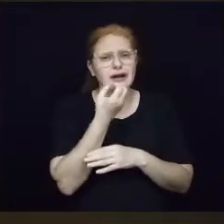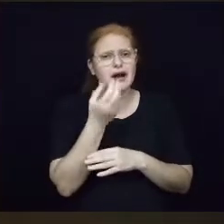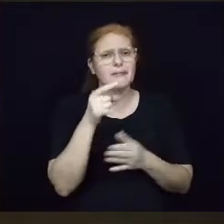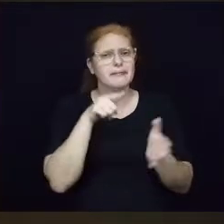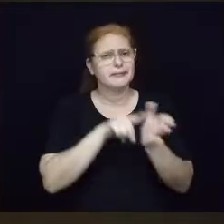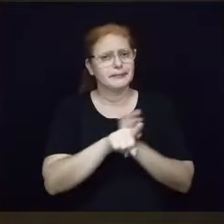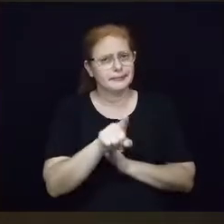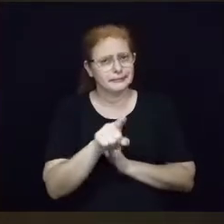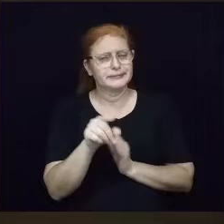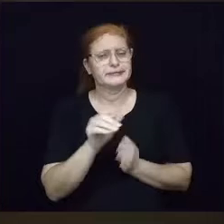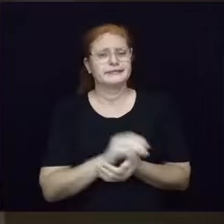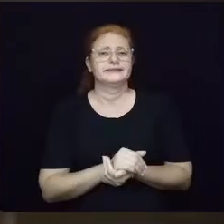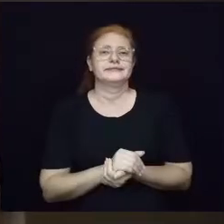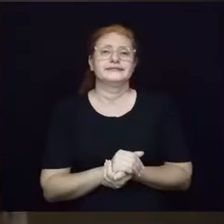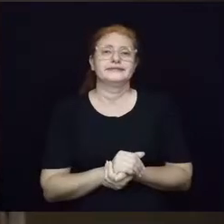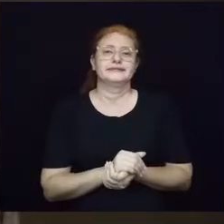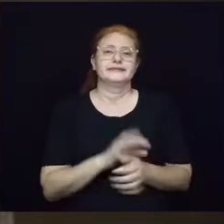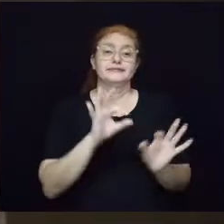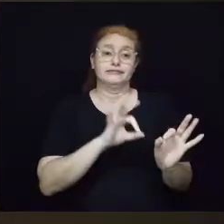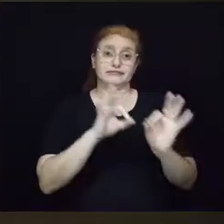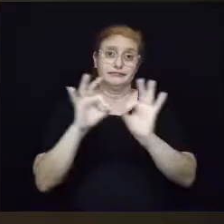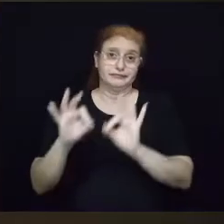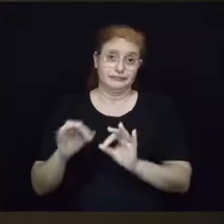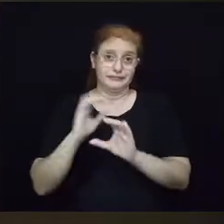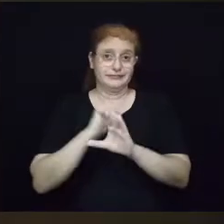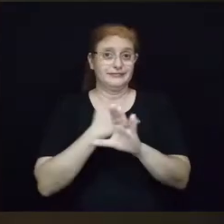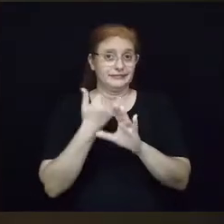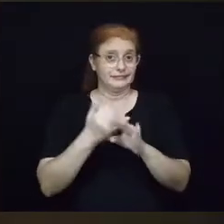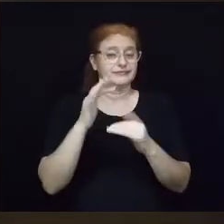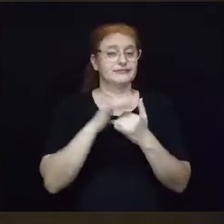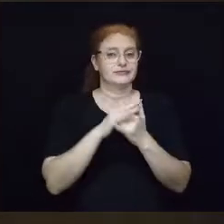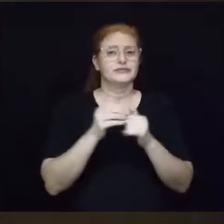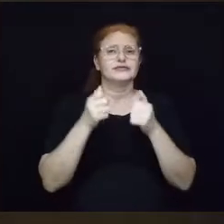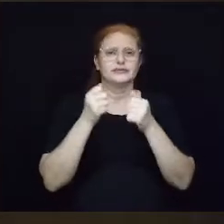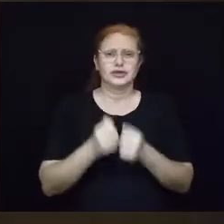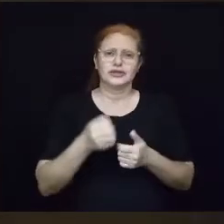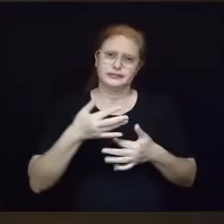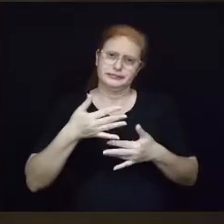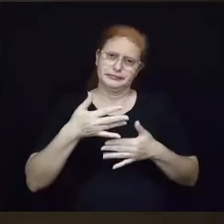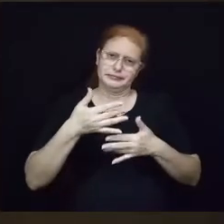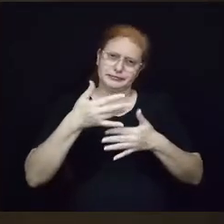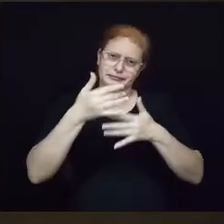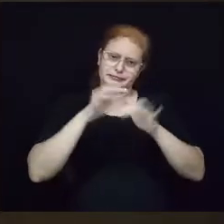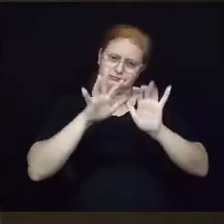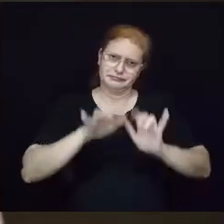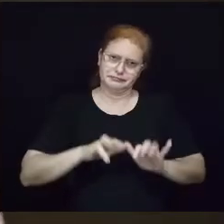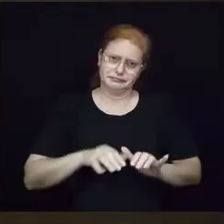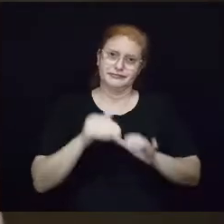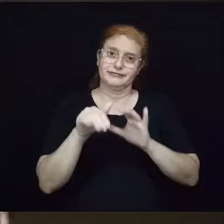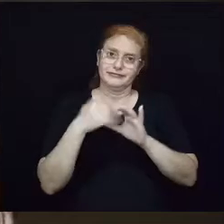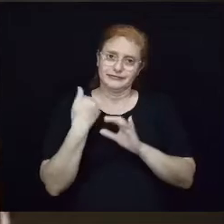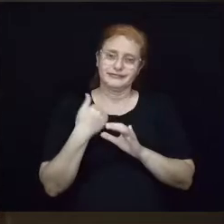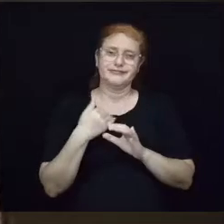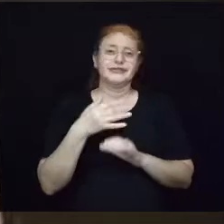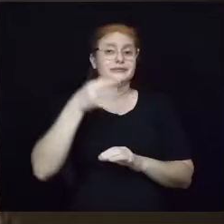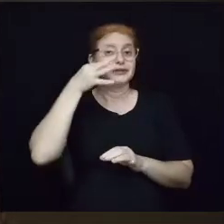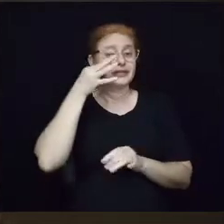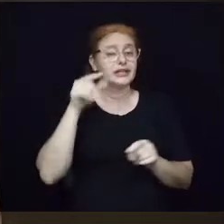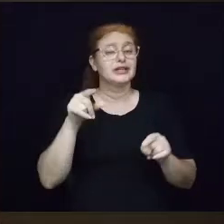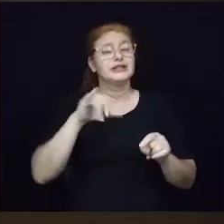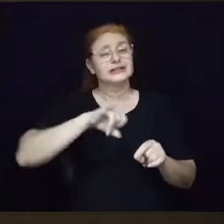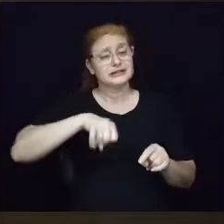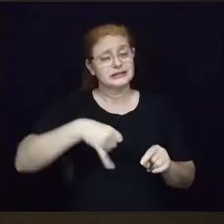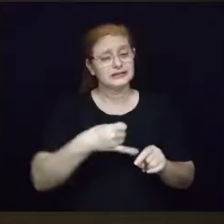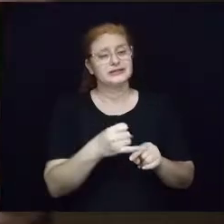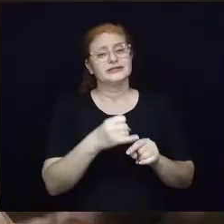ou perguntas. Então, quem nos assiste pelo canal do YouTube vai poder enviar pelo chat. E quem está aqui presencialmente vai ter